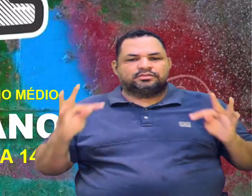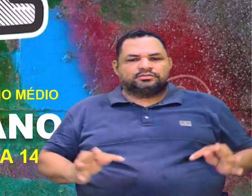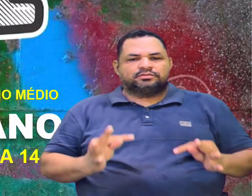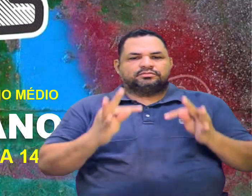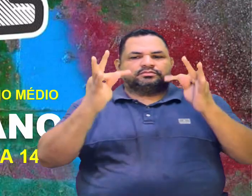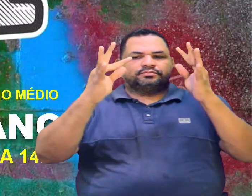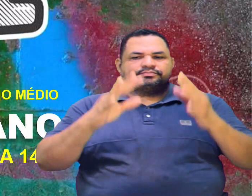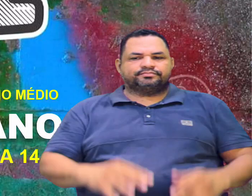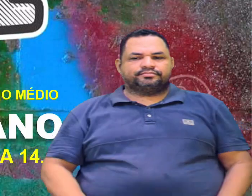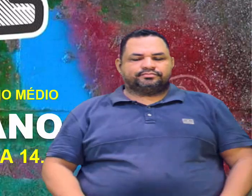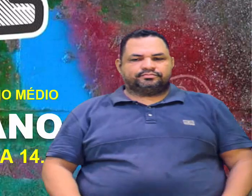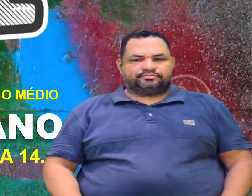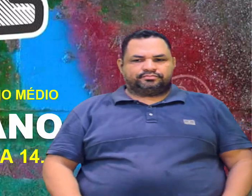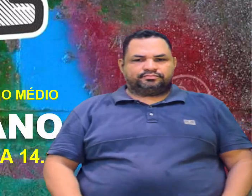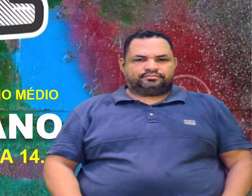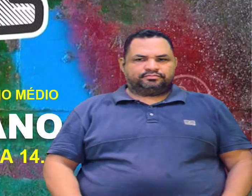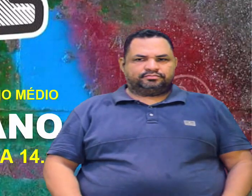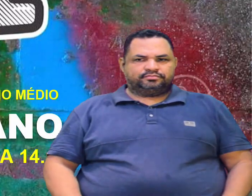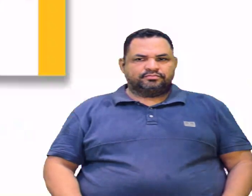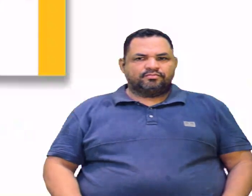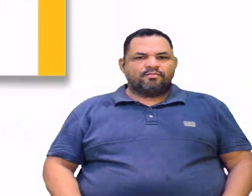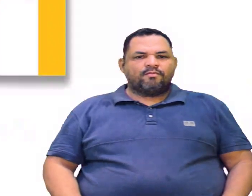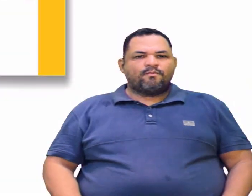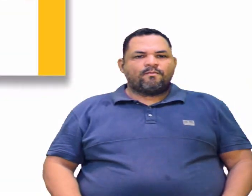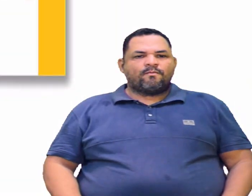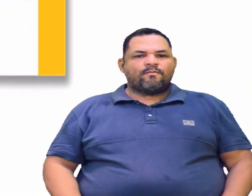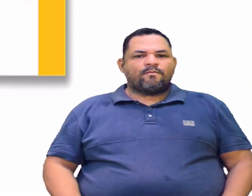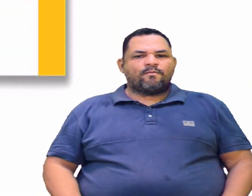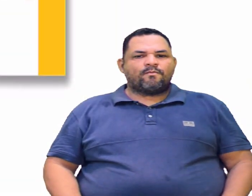ok? Então, vamos a ela.